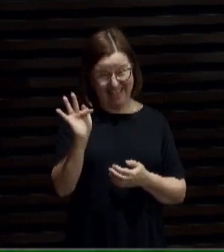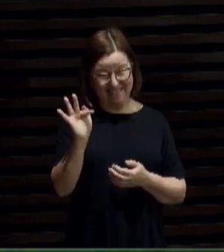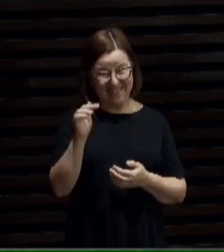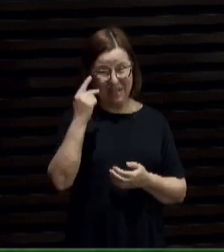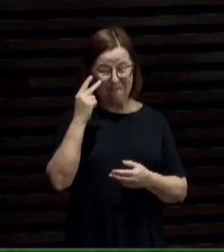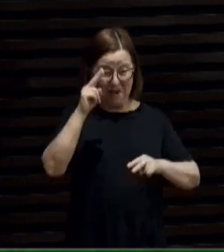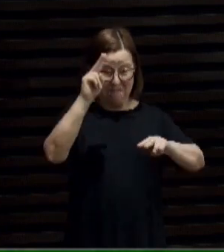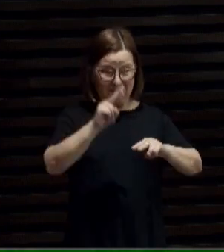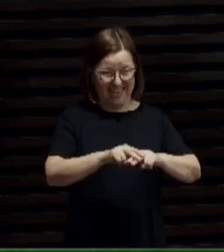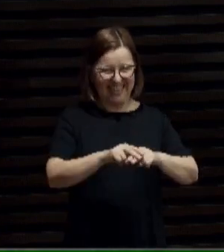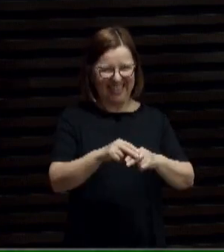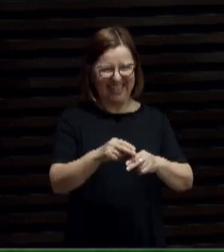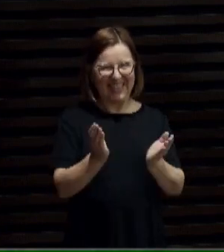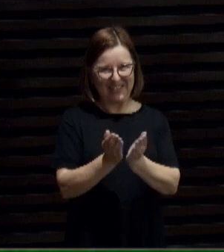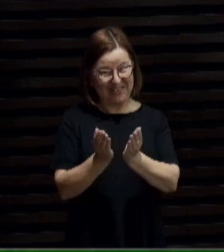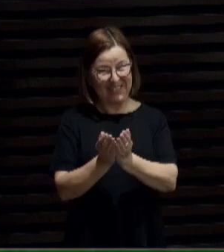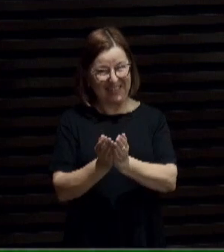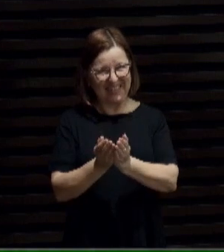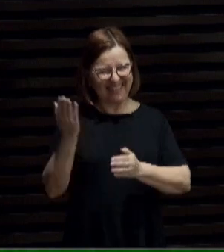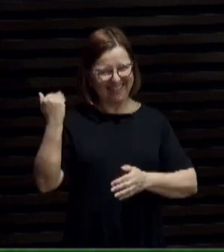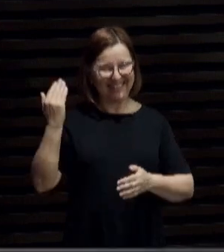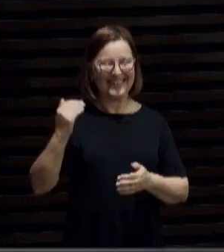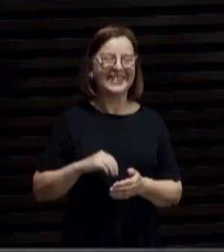época. E quando ele